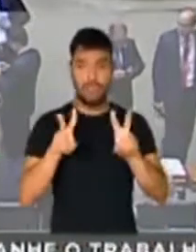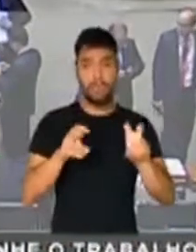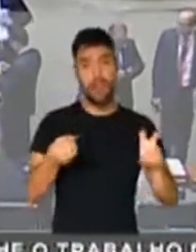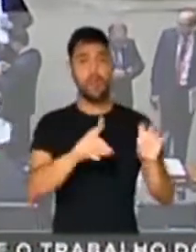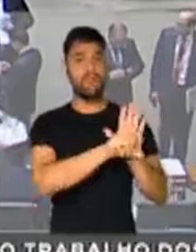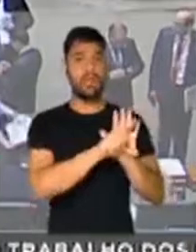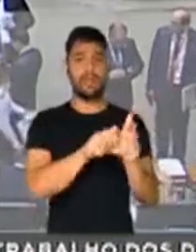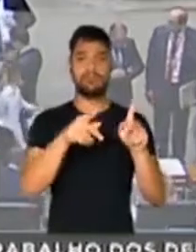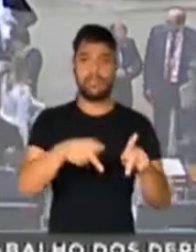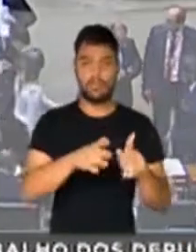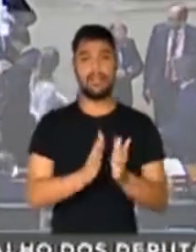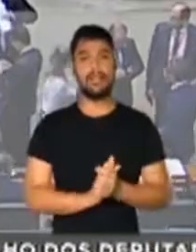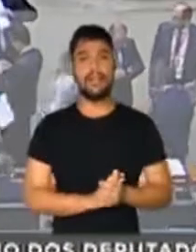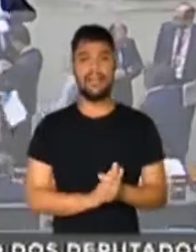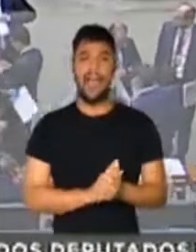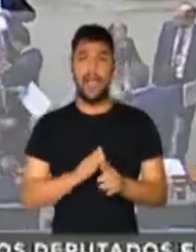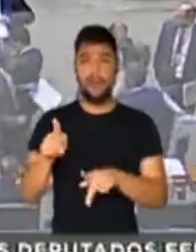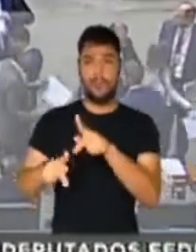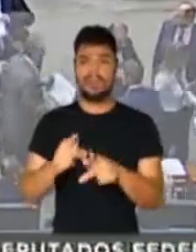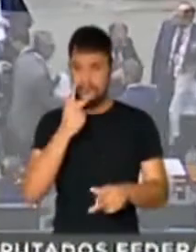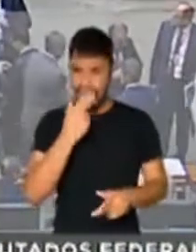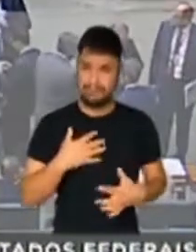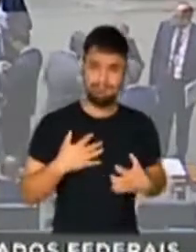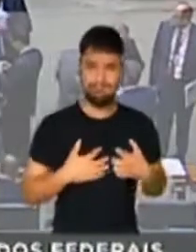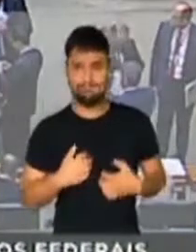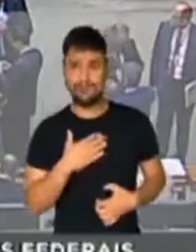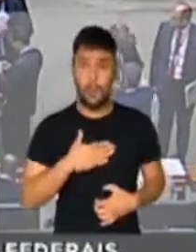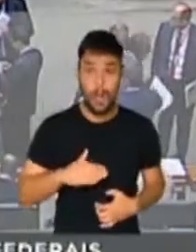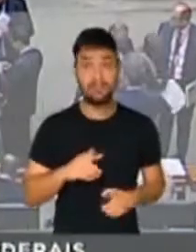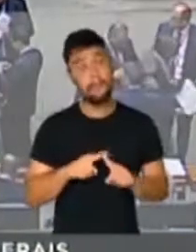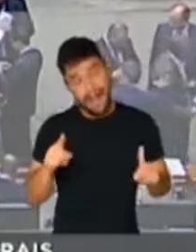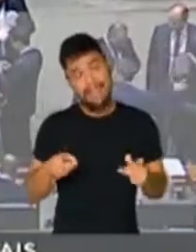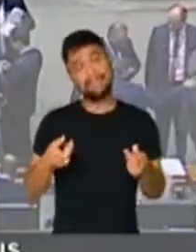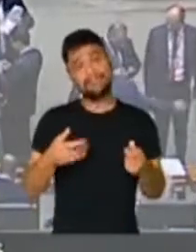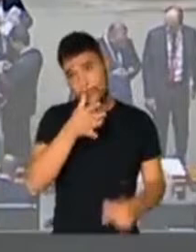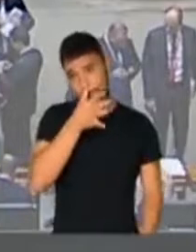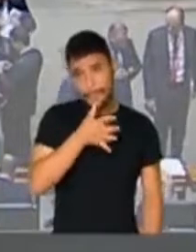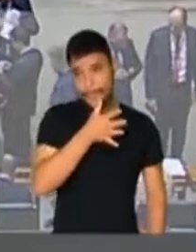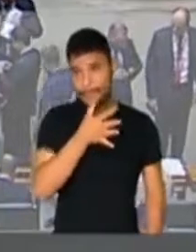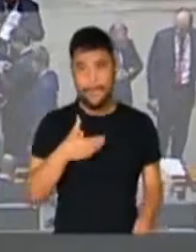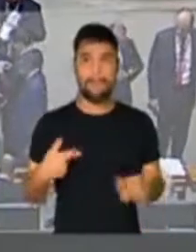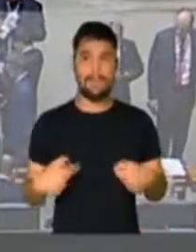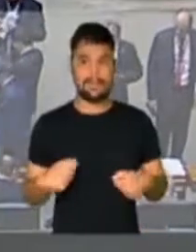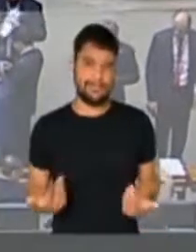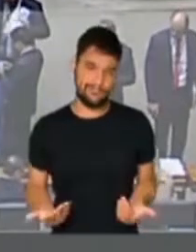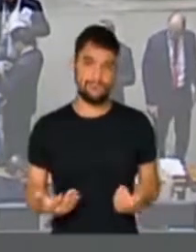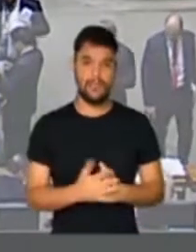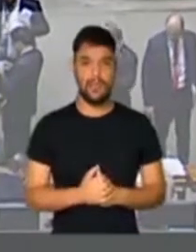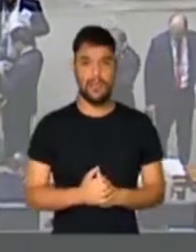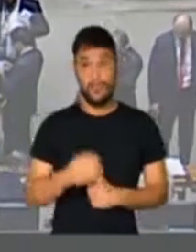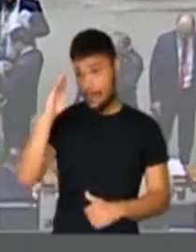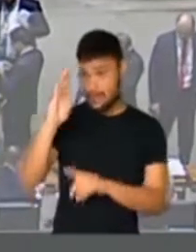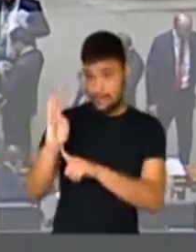uma medida, embora impopular, extremamente necessária para o Brasil voltar a caminhar rumo ao